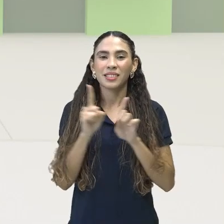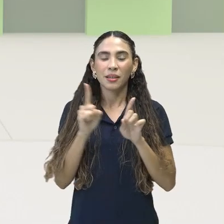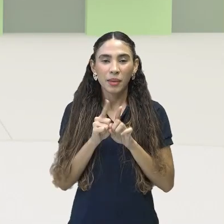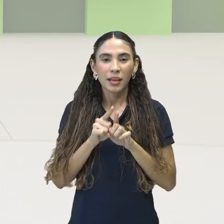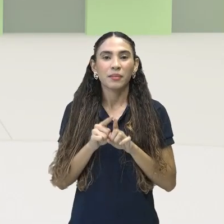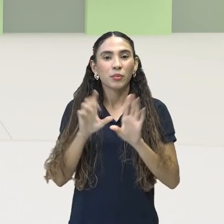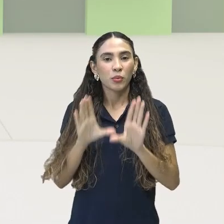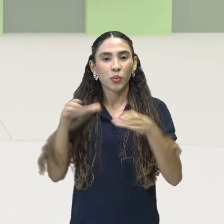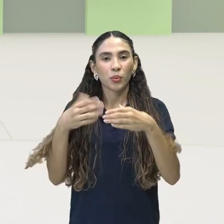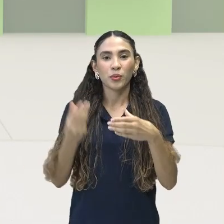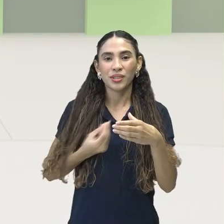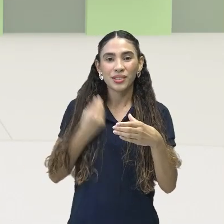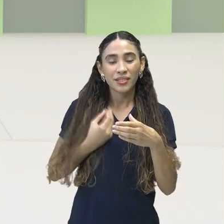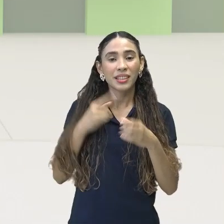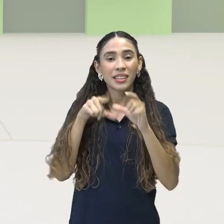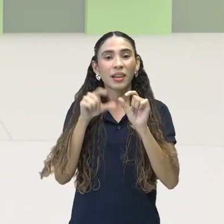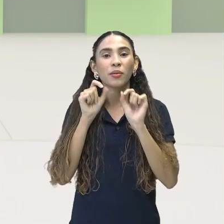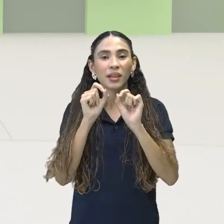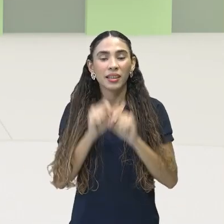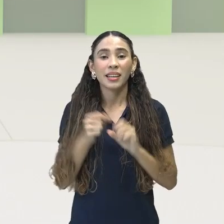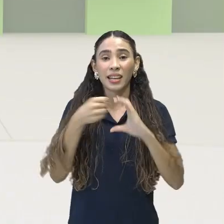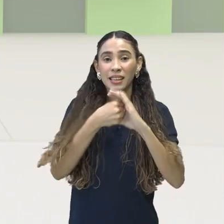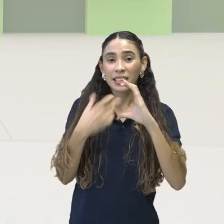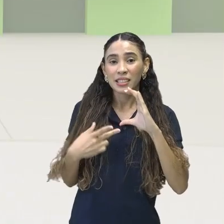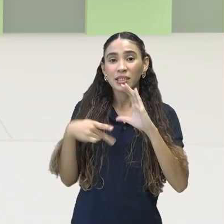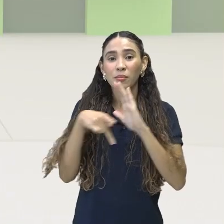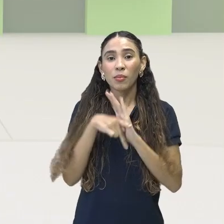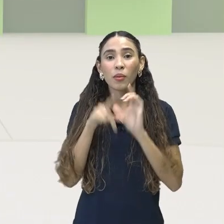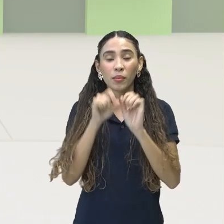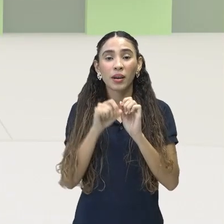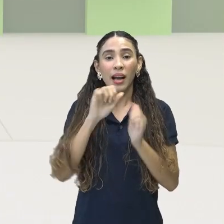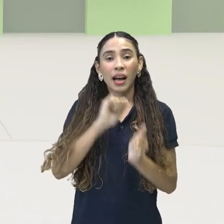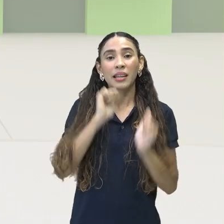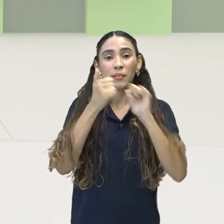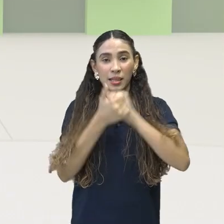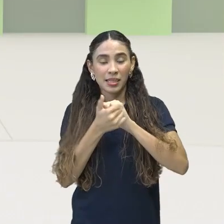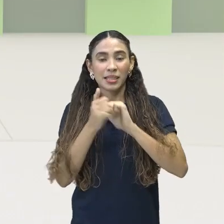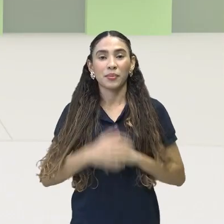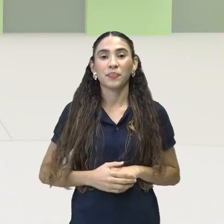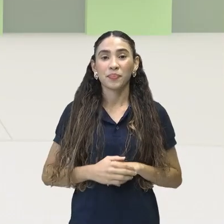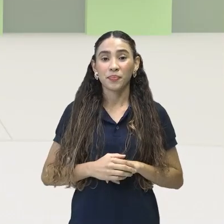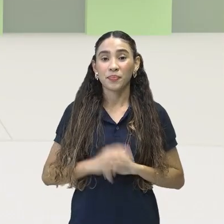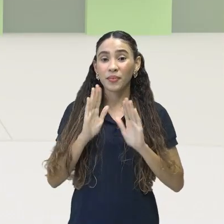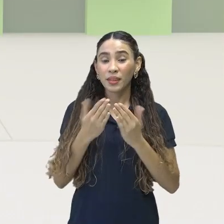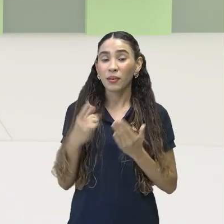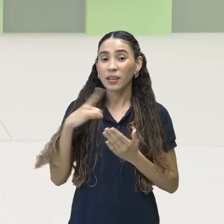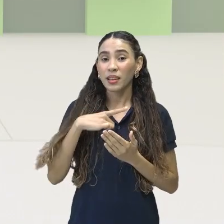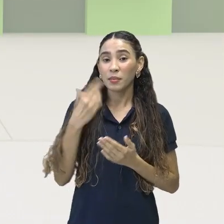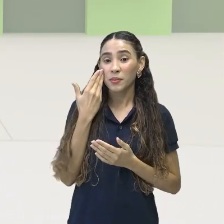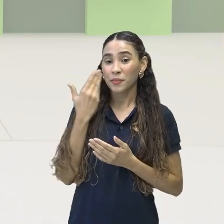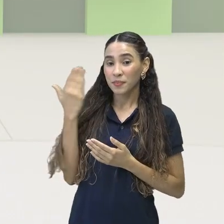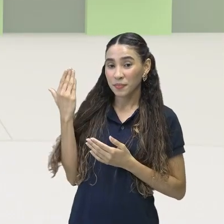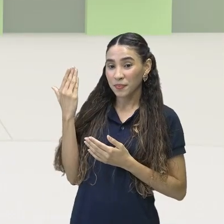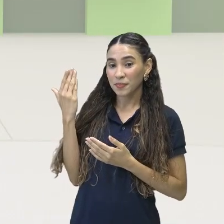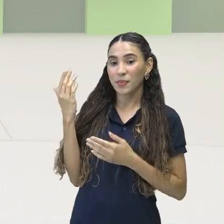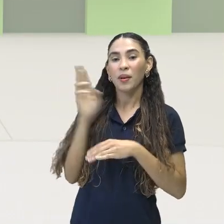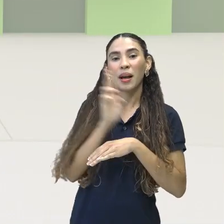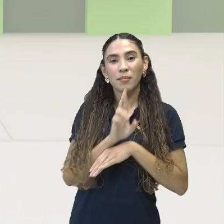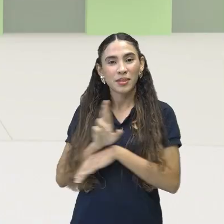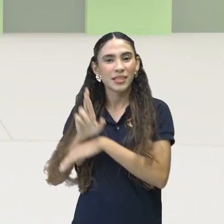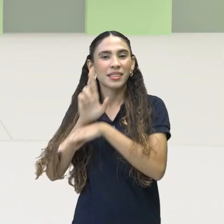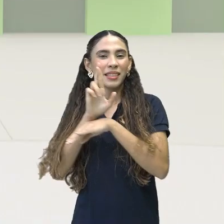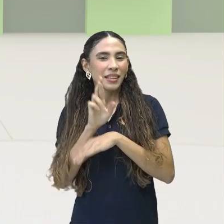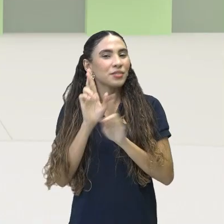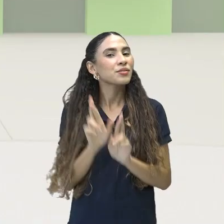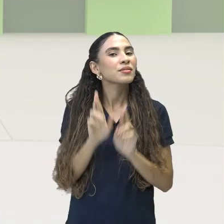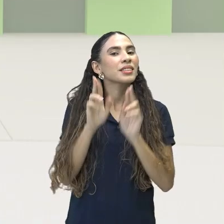dos indivíduos, né, que são as características de adaptações. Nós temos aqui um representante assim